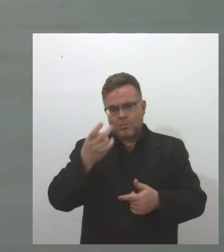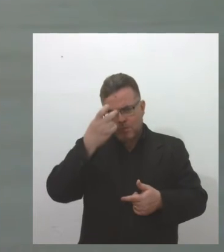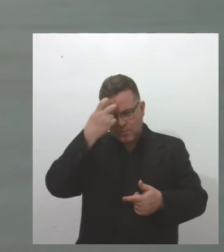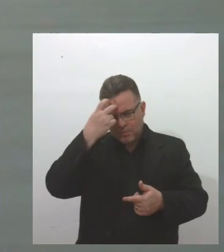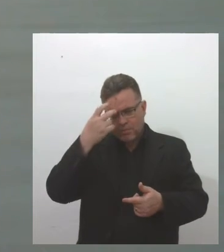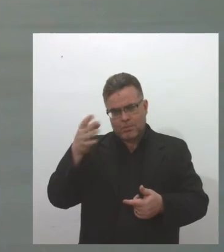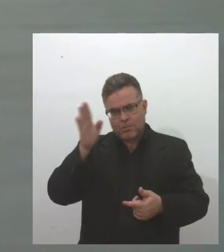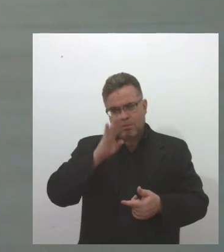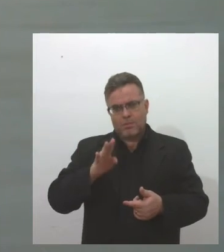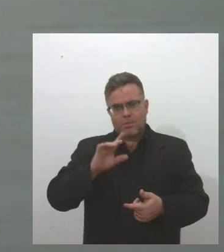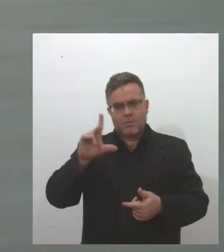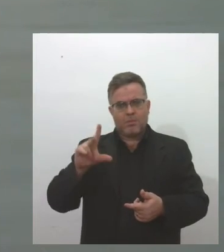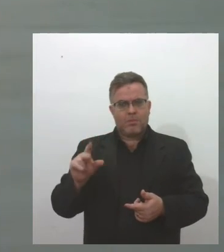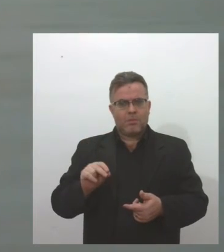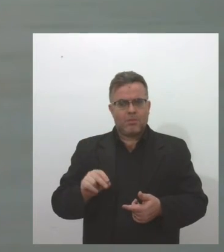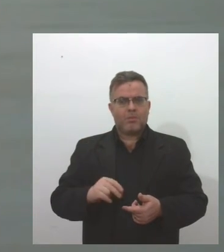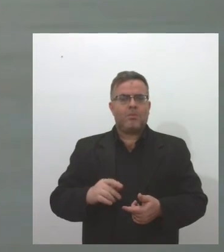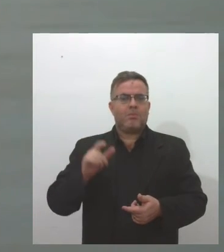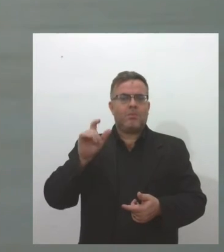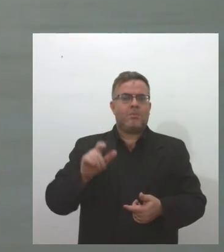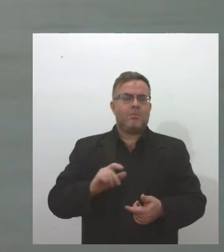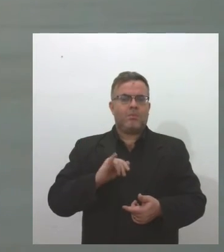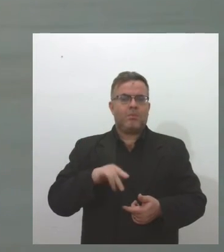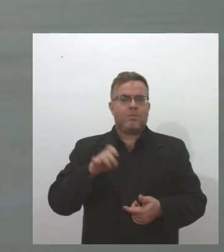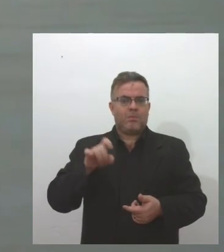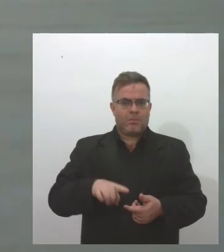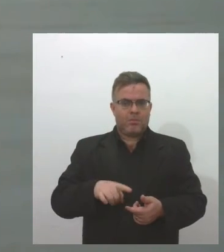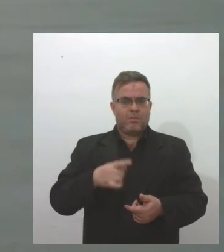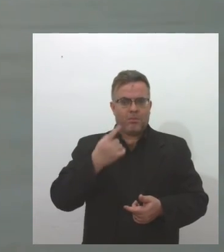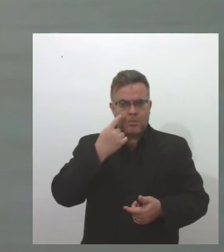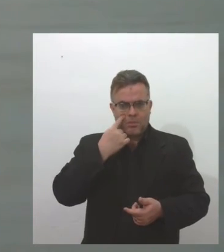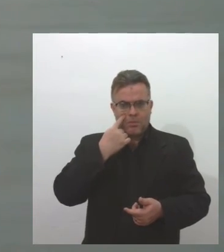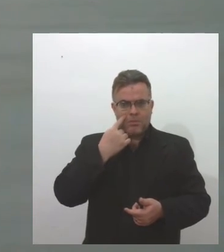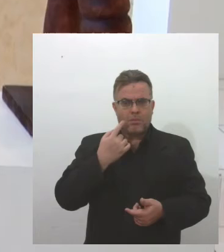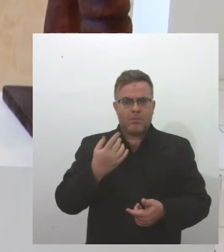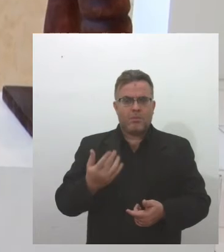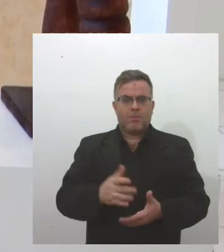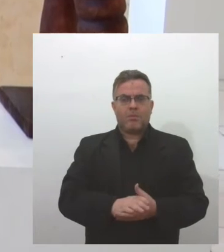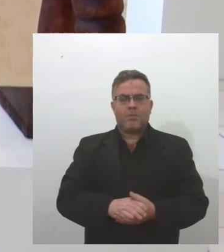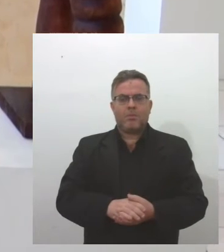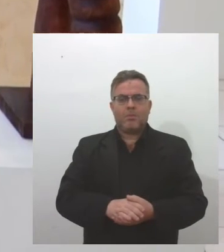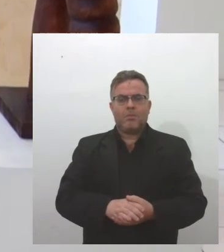Afro-Brasileiro, do artista plástico José Everton, que você acompanha na matéria a partir de agora.